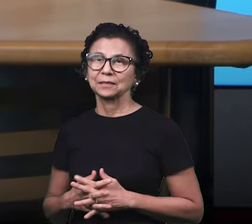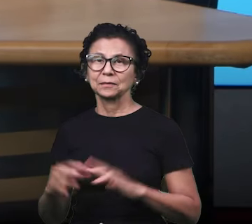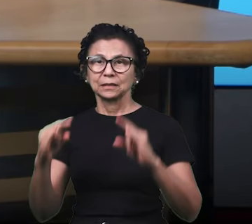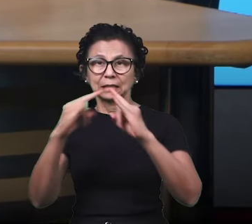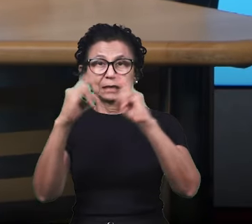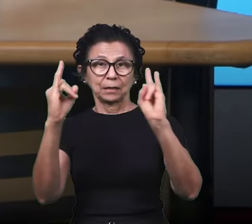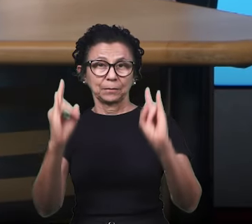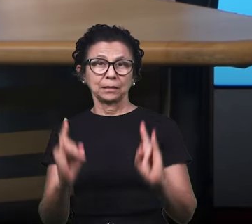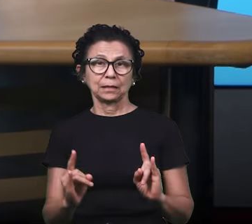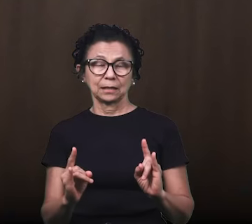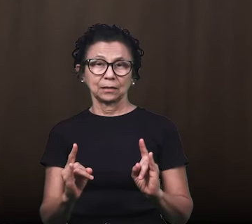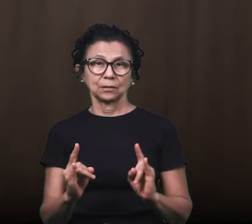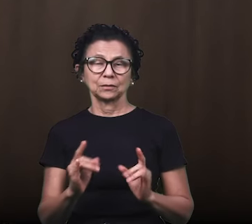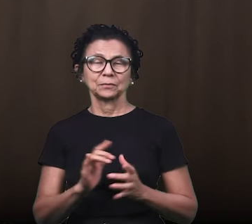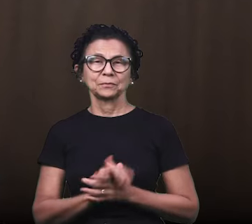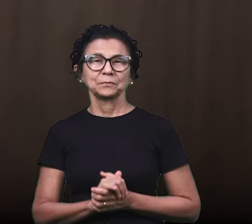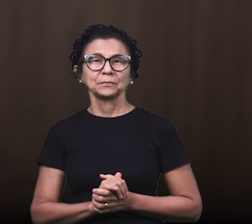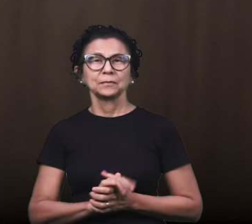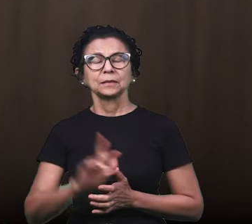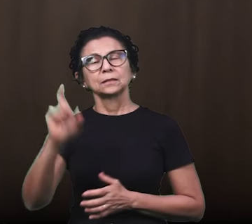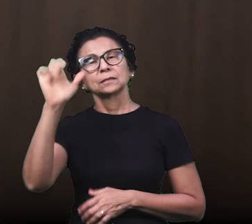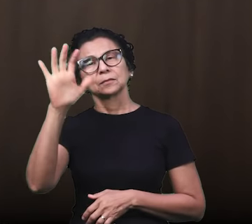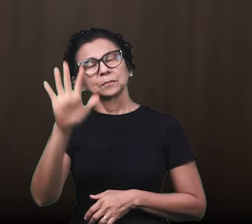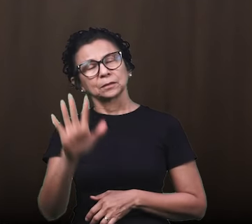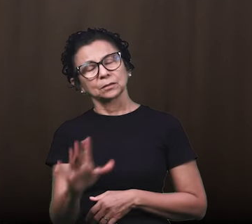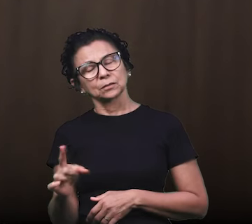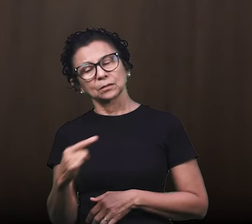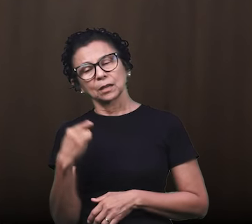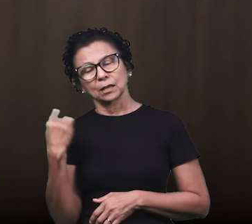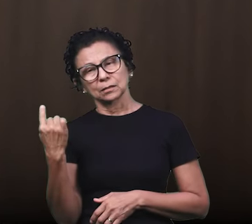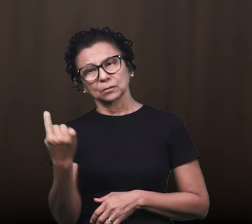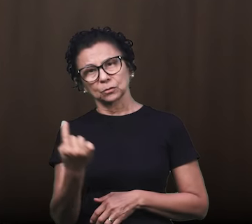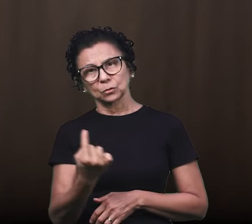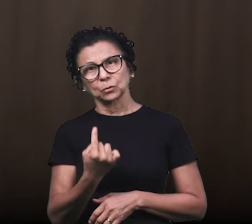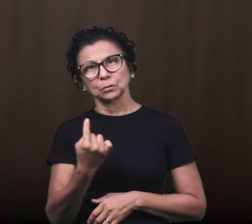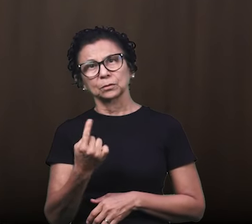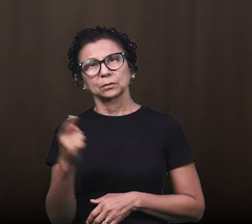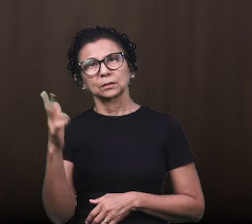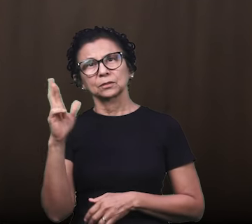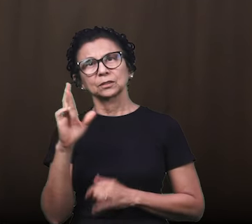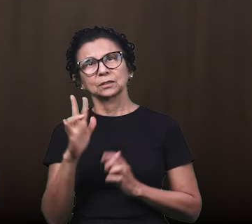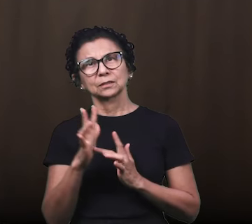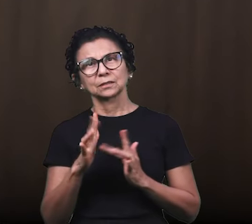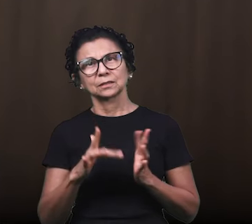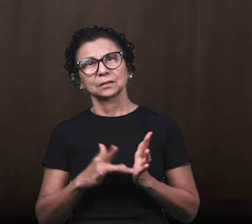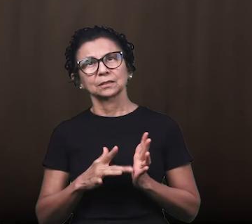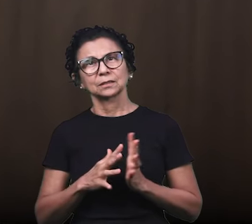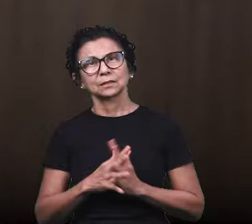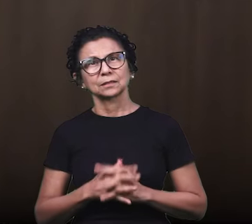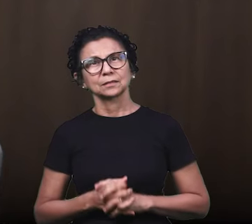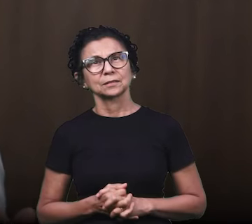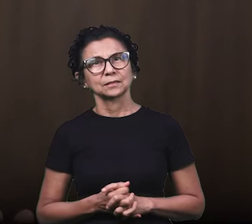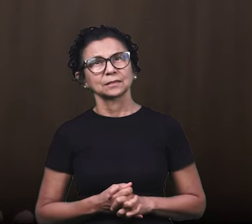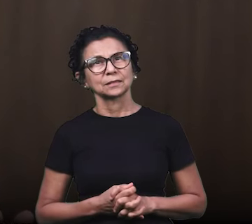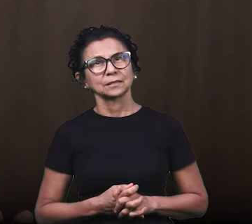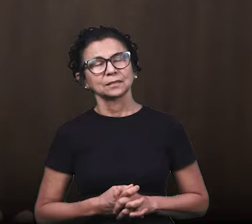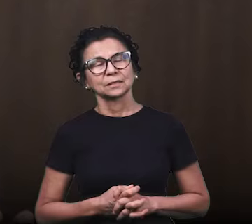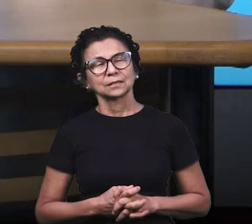tabernáculo. Se o Senhor permitir. Que Deus possa abençoar todos os nossos queridos irmãos. A paz do Senhor Jesus.